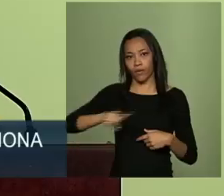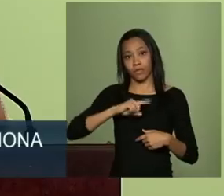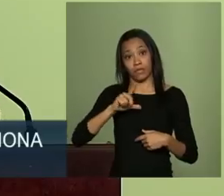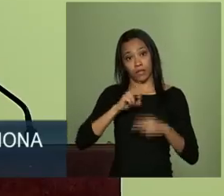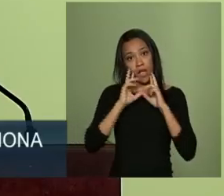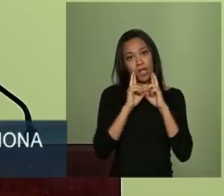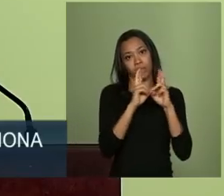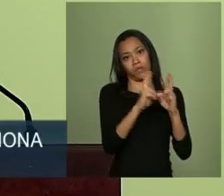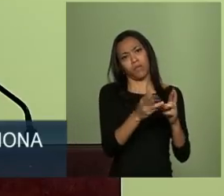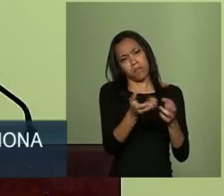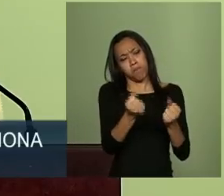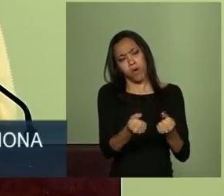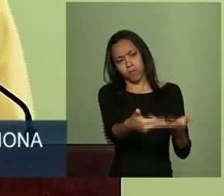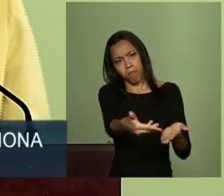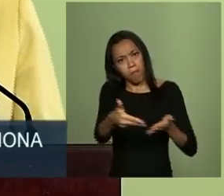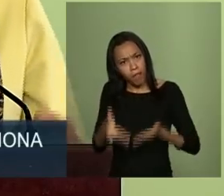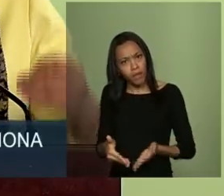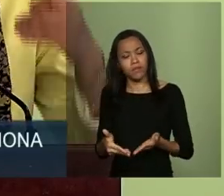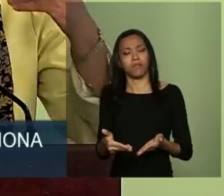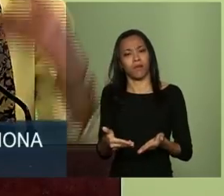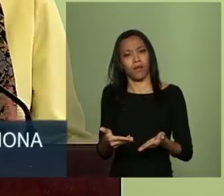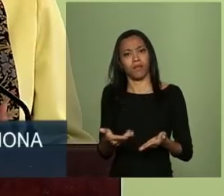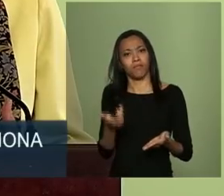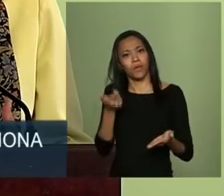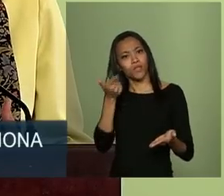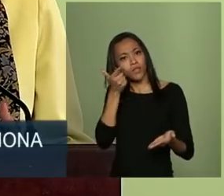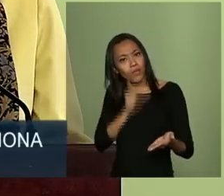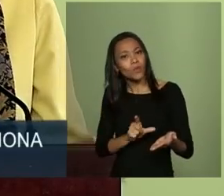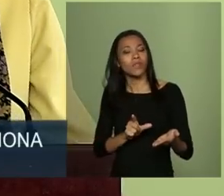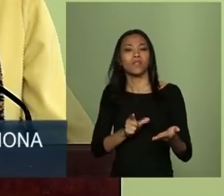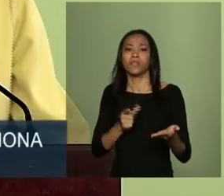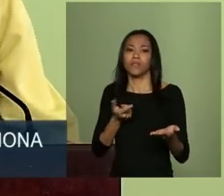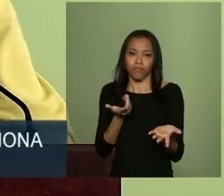uma participação, ou seja, recebam um royalties.